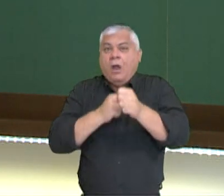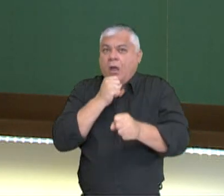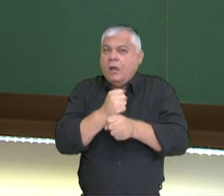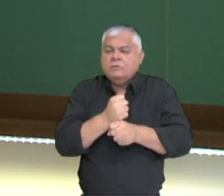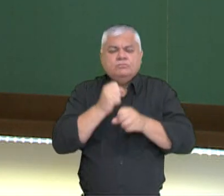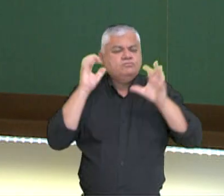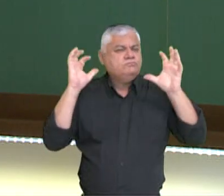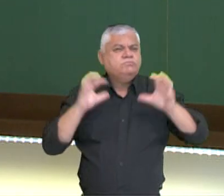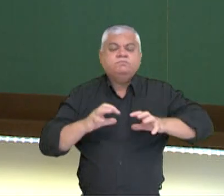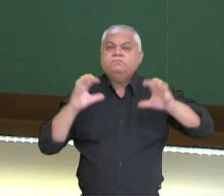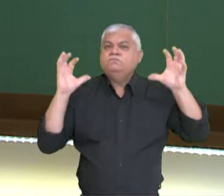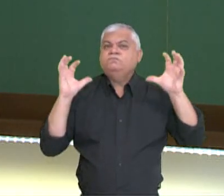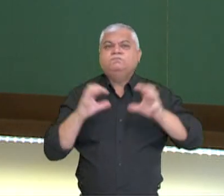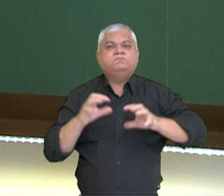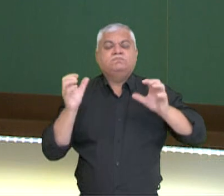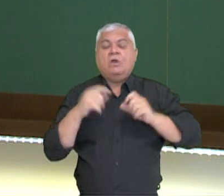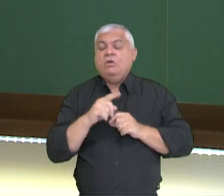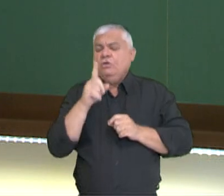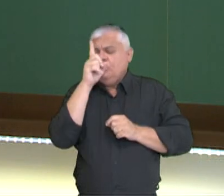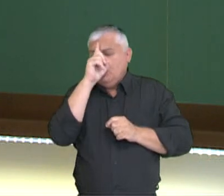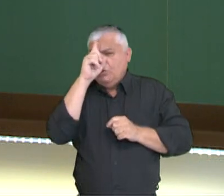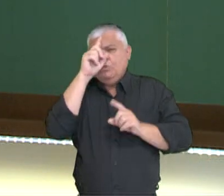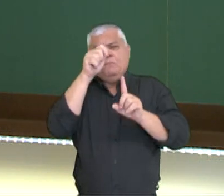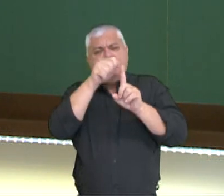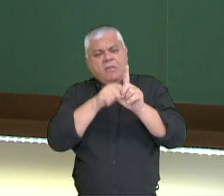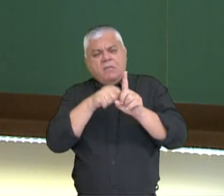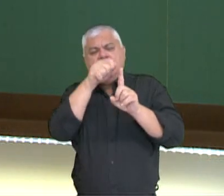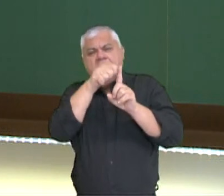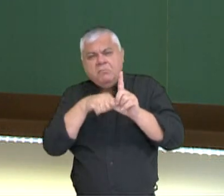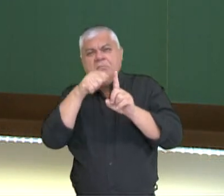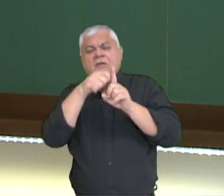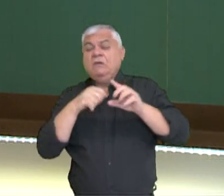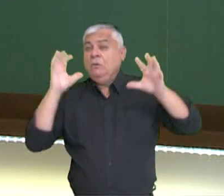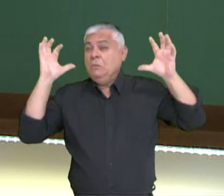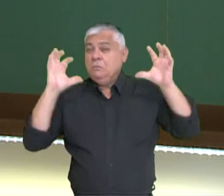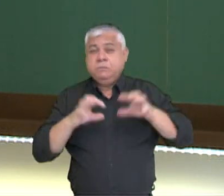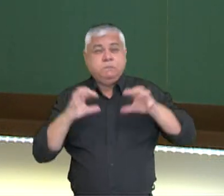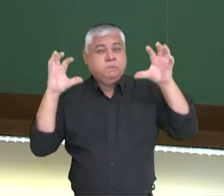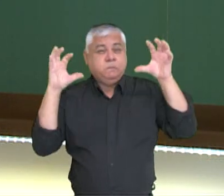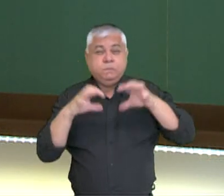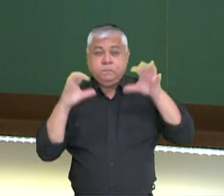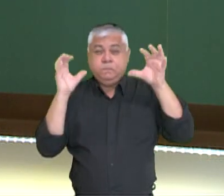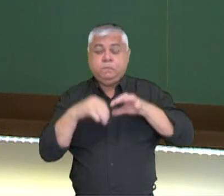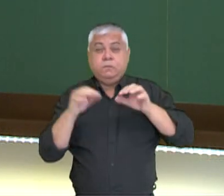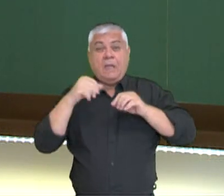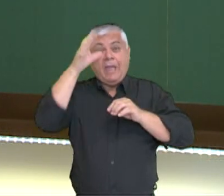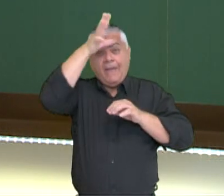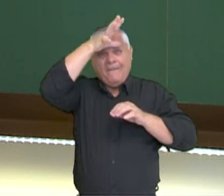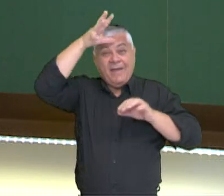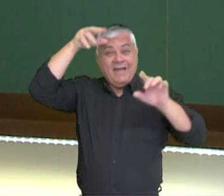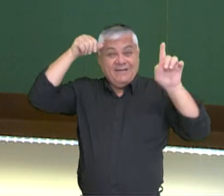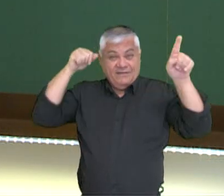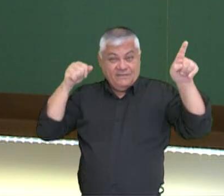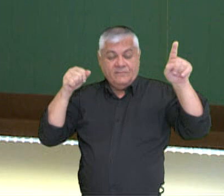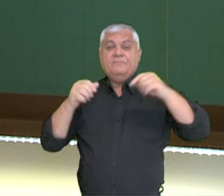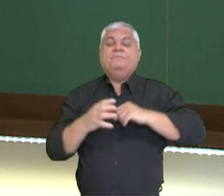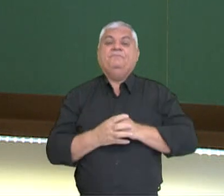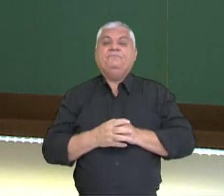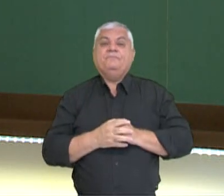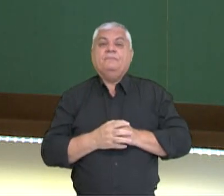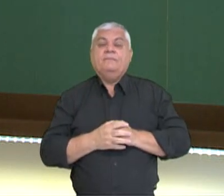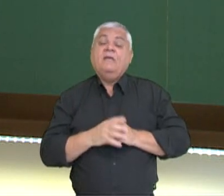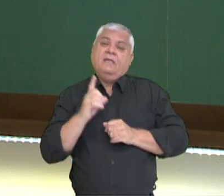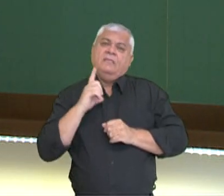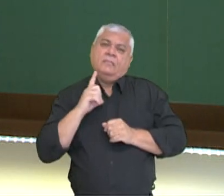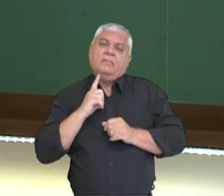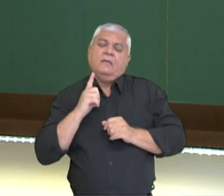então todos os períodos do ano nós vamos ter uma grande quantidade de chuvas. Tem um período ali que ela é um pouco